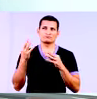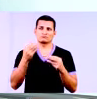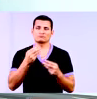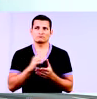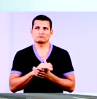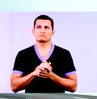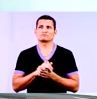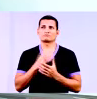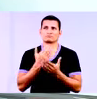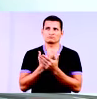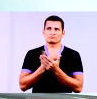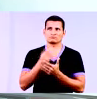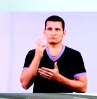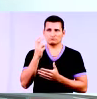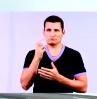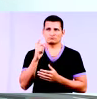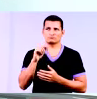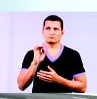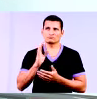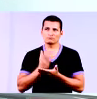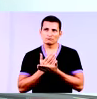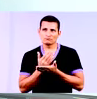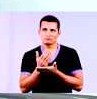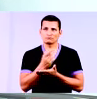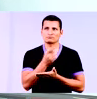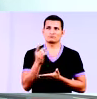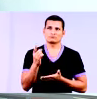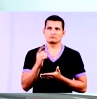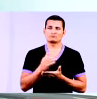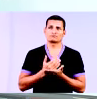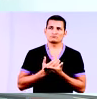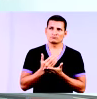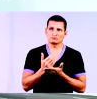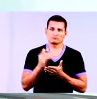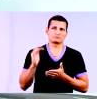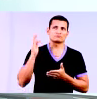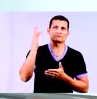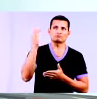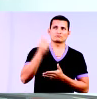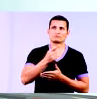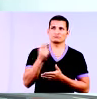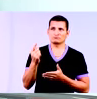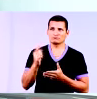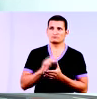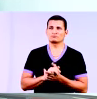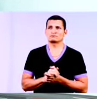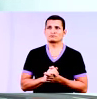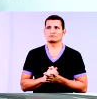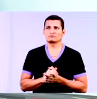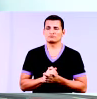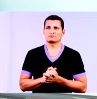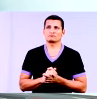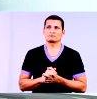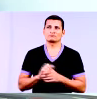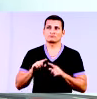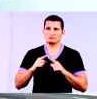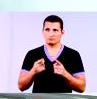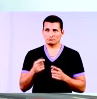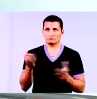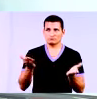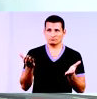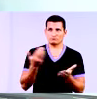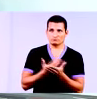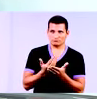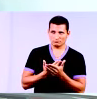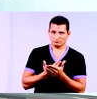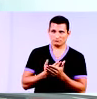aulas. Isso é só o começo para vocês, isso é o início de um grande futuro que está por frente de vocês, tá? Mas entre essa aula e o futuro brilhante que vocês